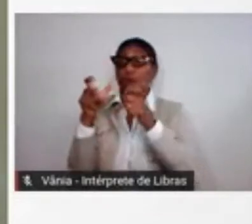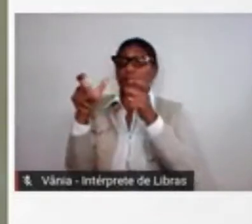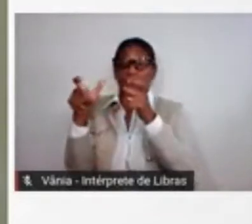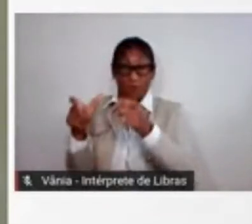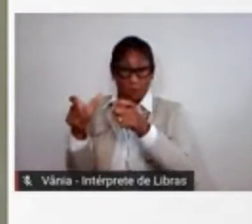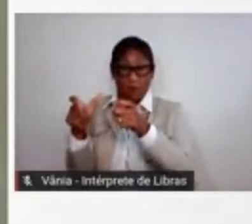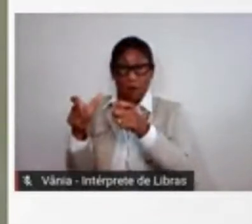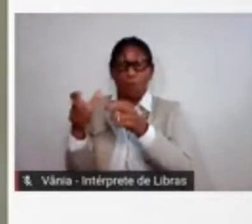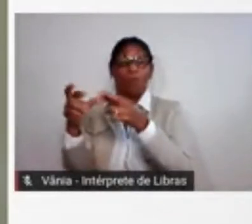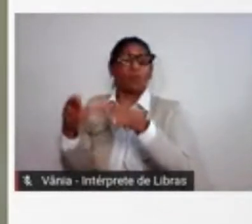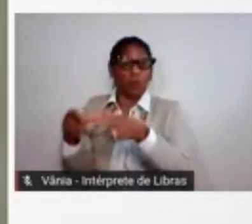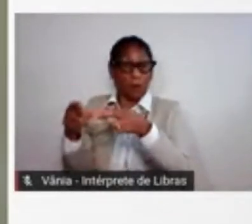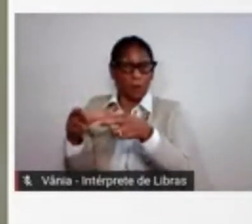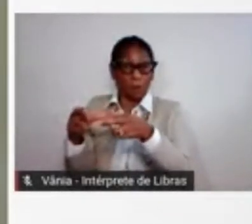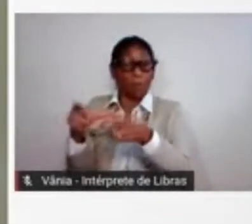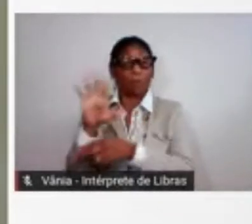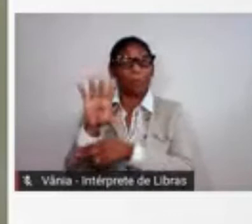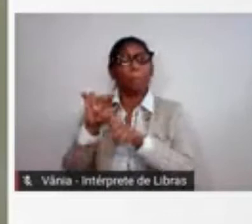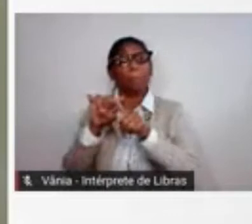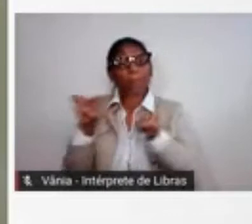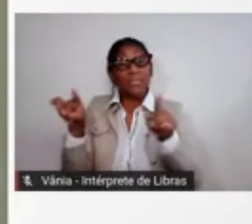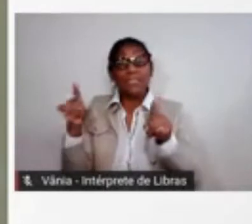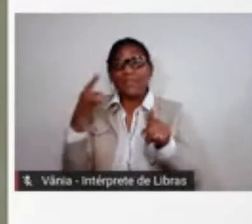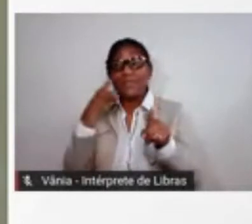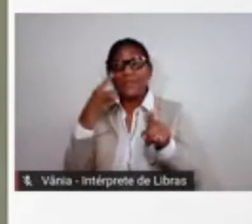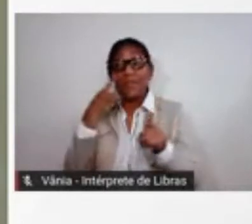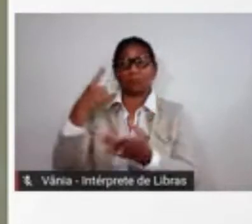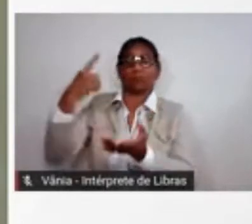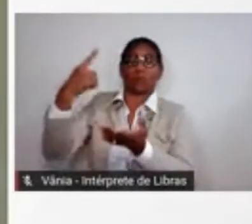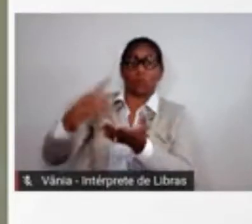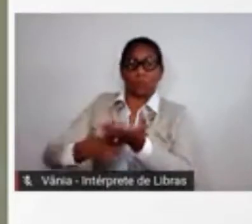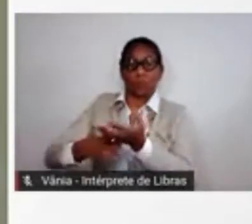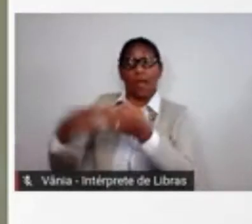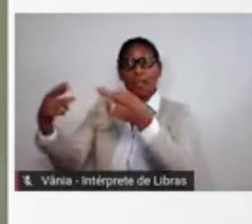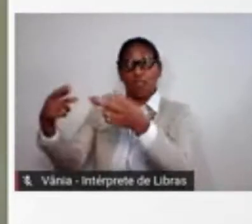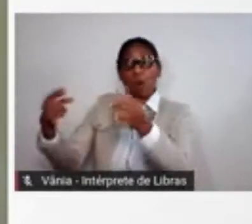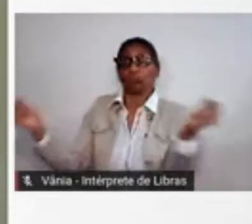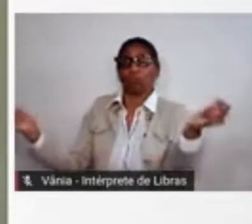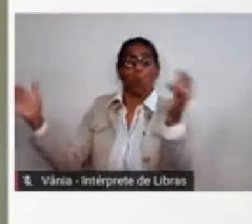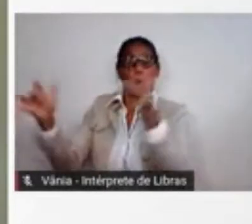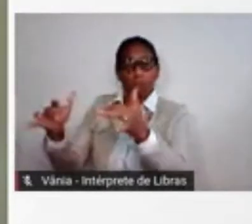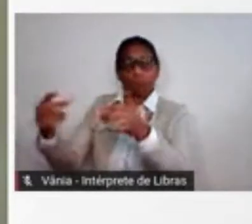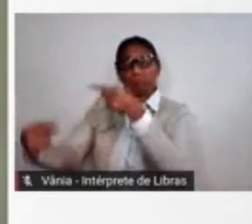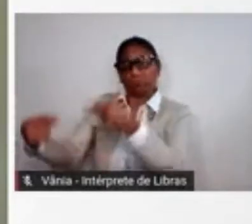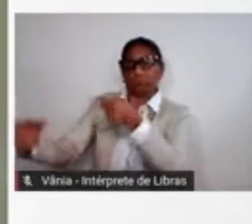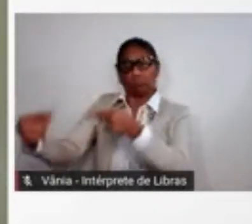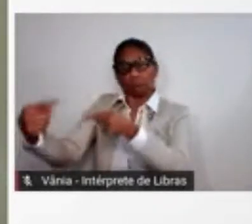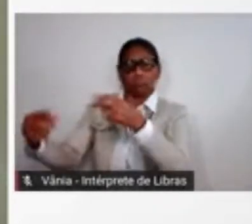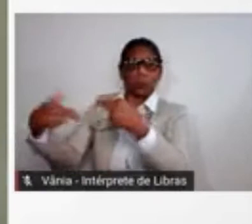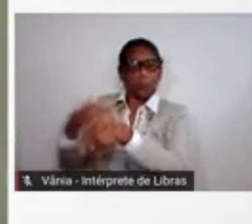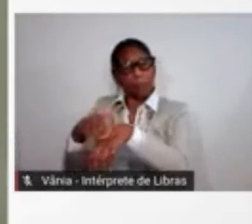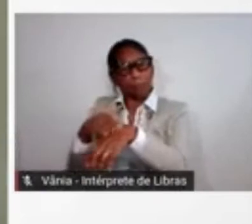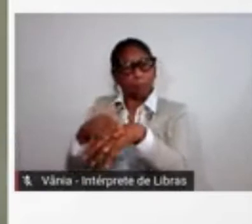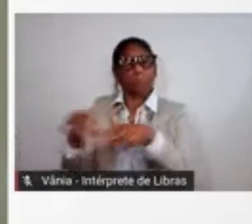restrições, desde que isso seja convencionado regionalmente. Ou seja, a reunião regional